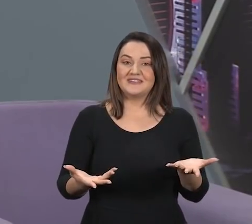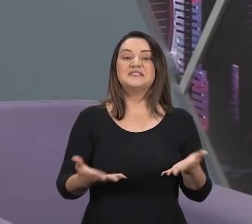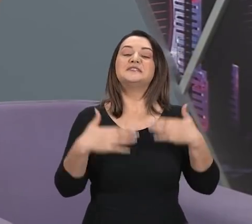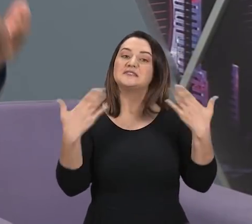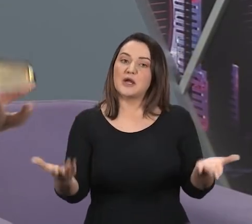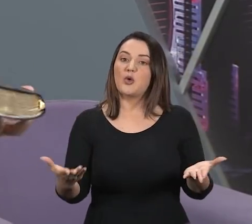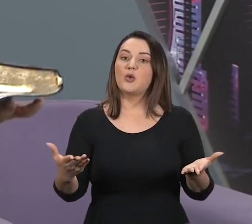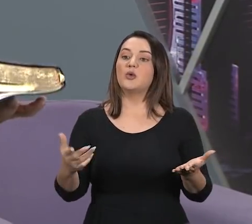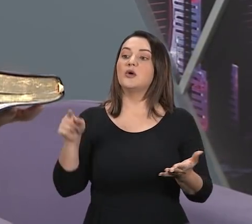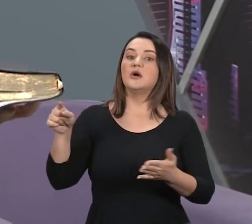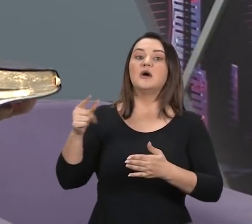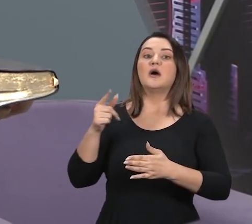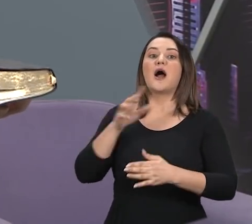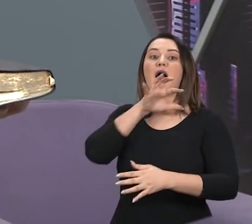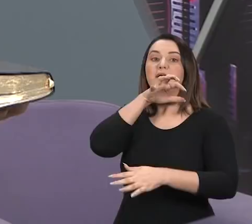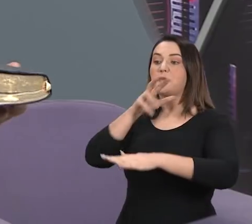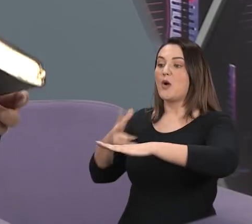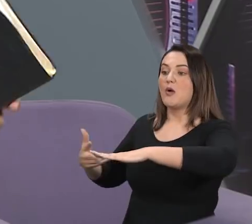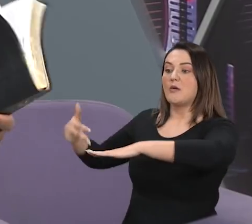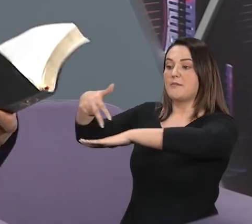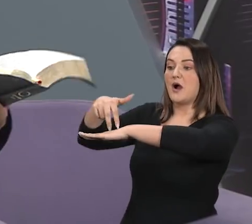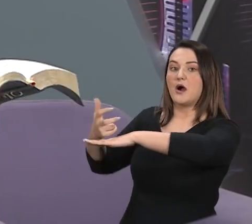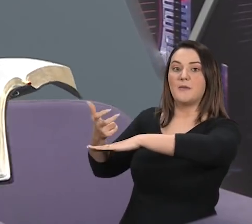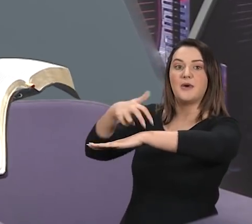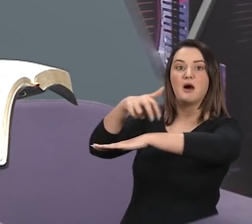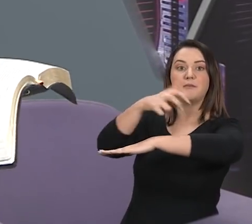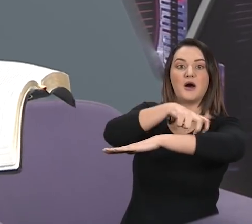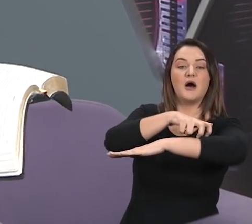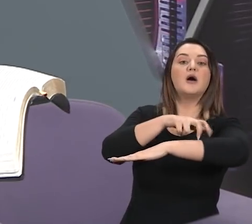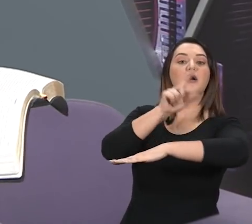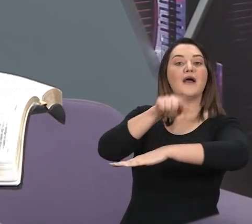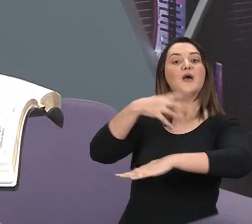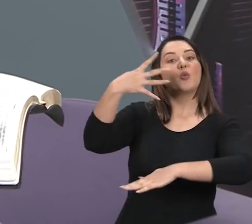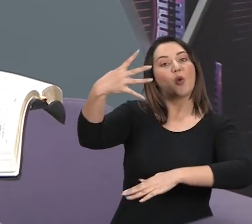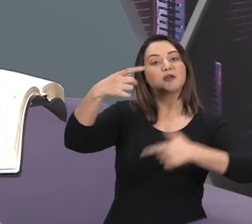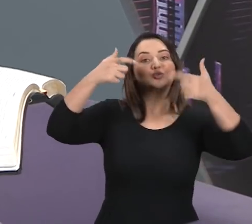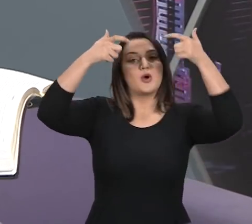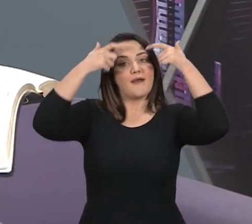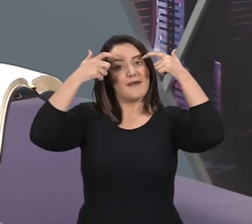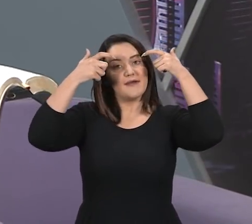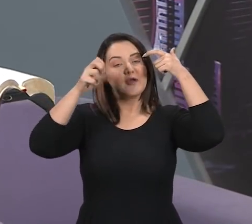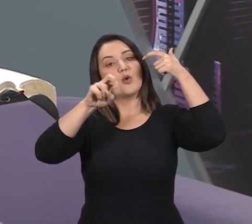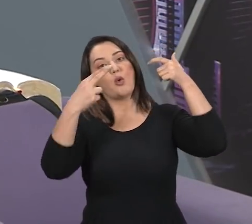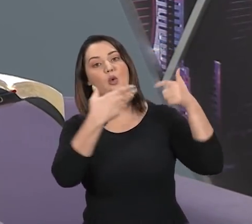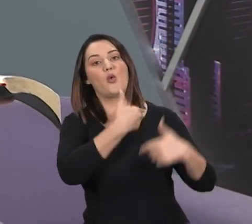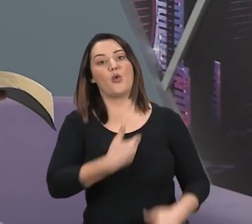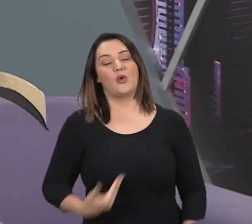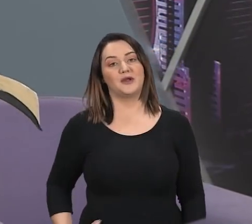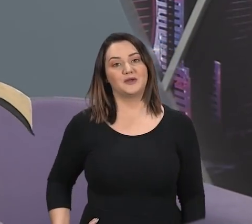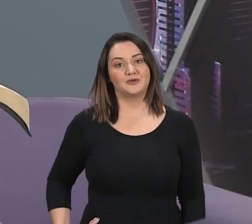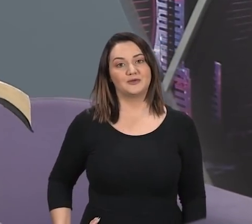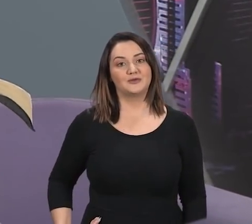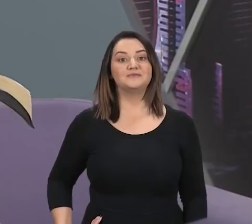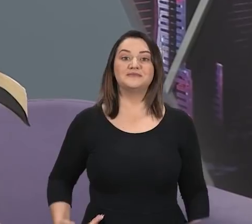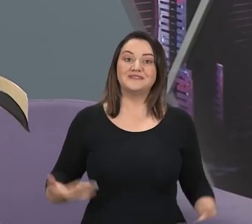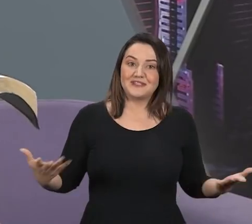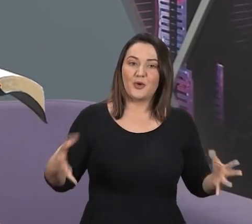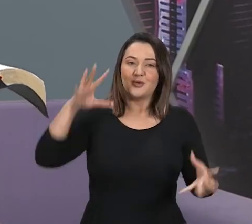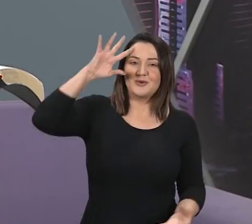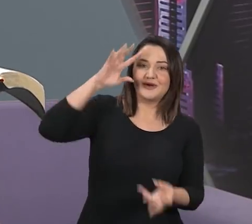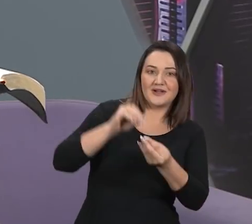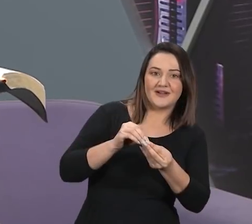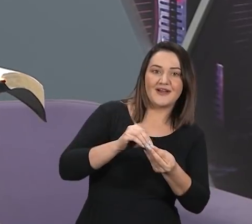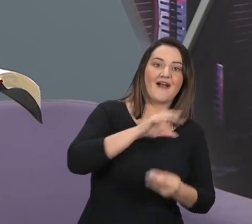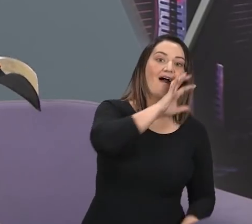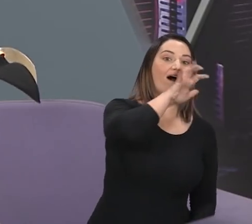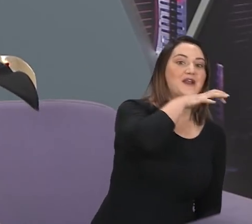17 explicou os versos anteriores. Ou seja, esses grandes animais que são 4, são 4 reis que se levantarão da